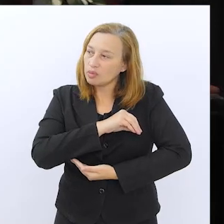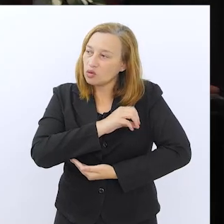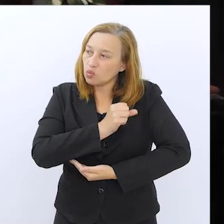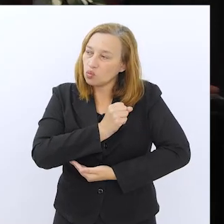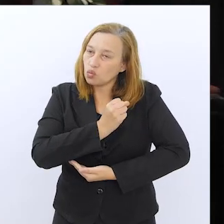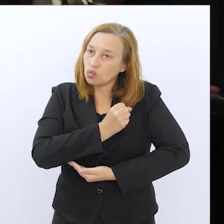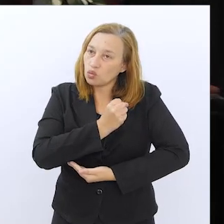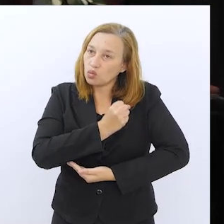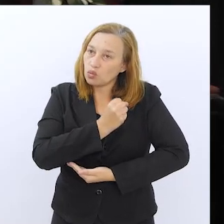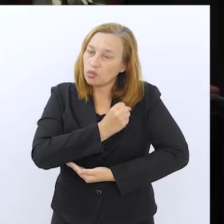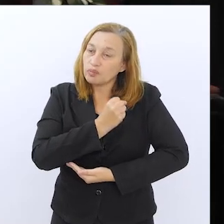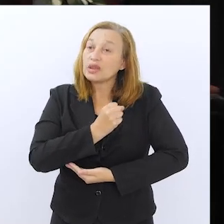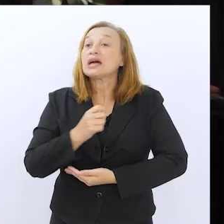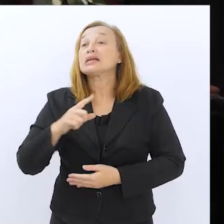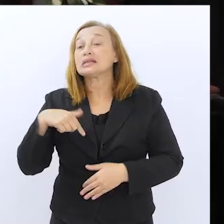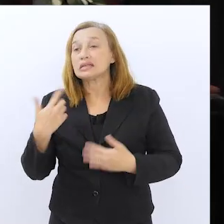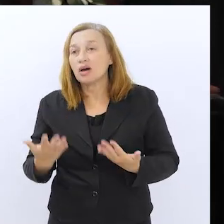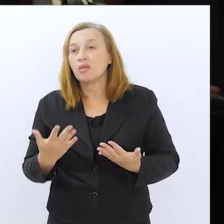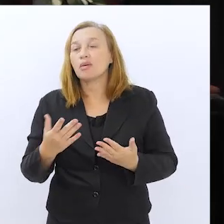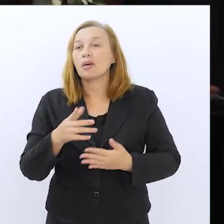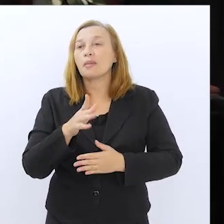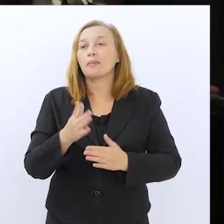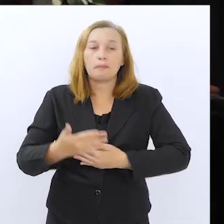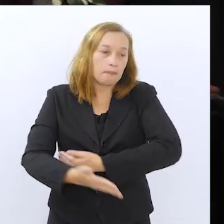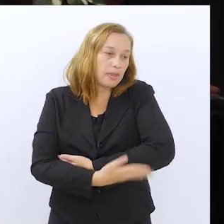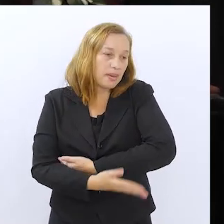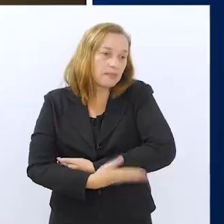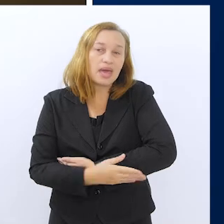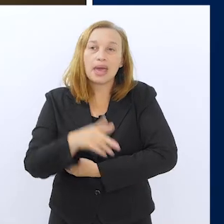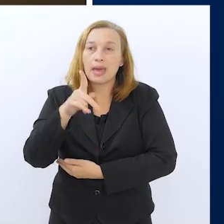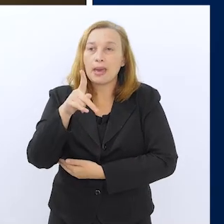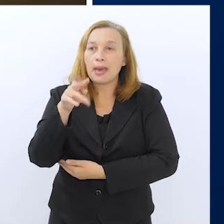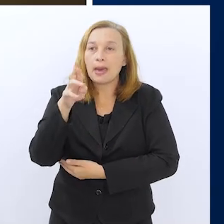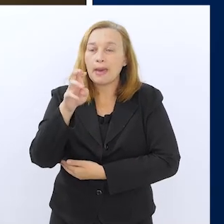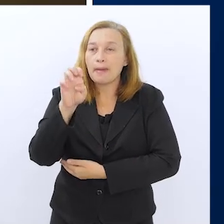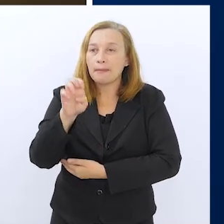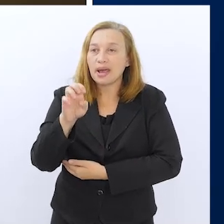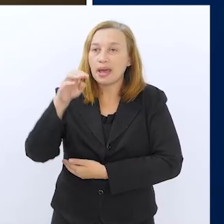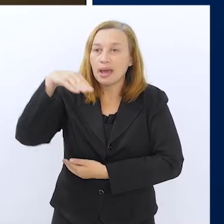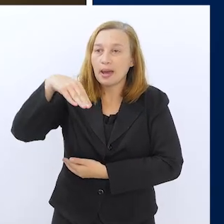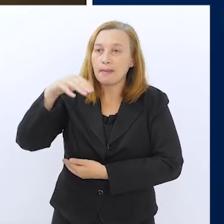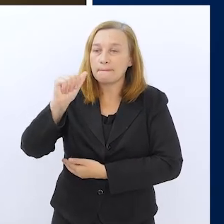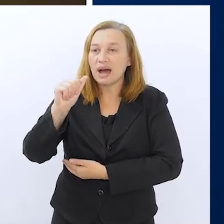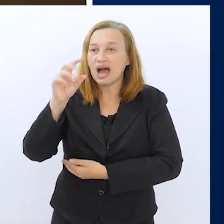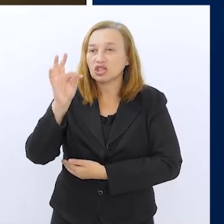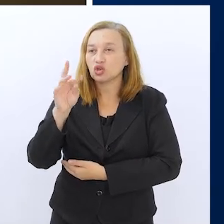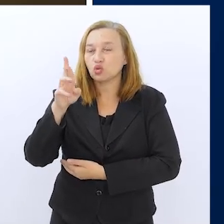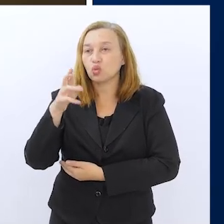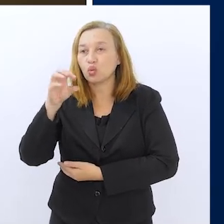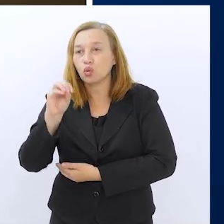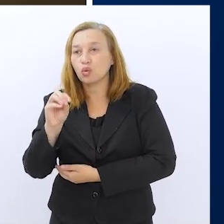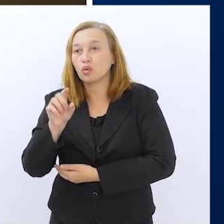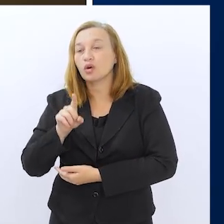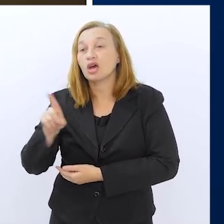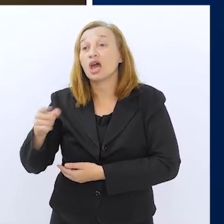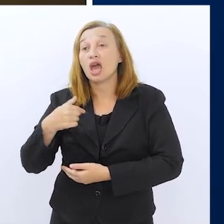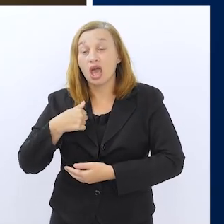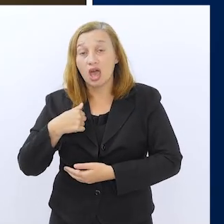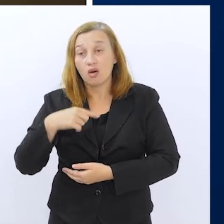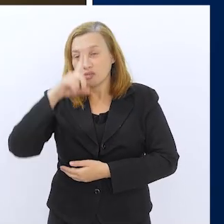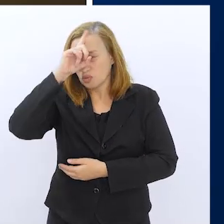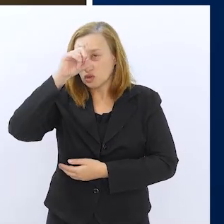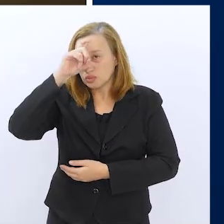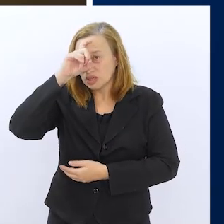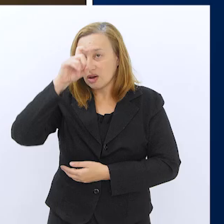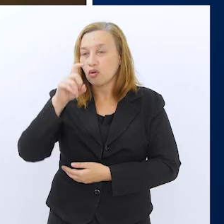Então, são bebezinhos, às vezes, prematuro. Eu trabalho em UTI neonatal, né? Lá no Onde a senhora Hospital trabalha?